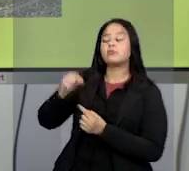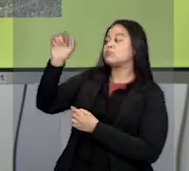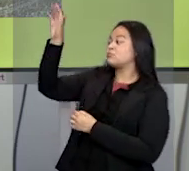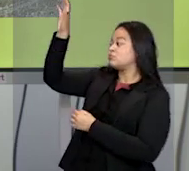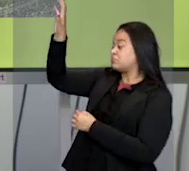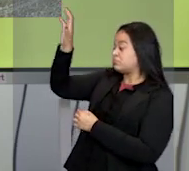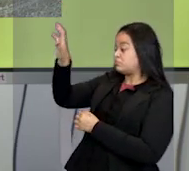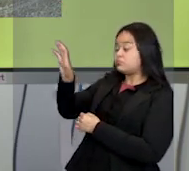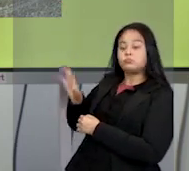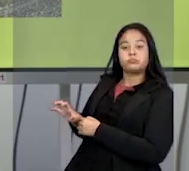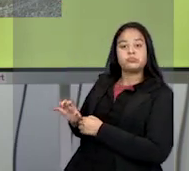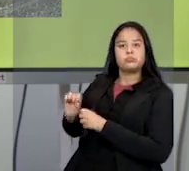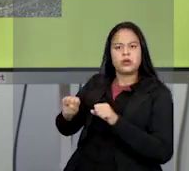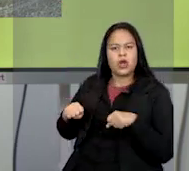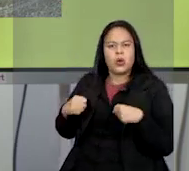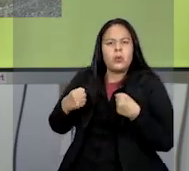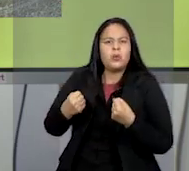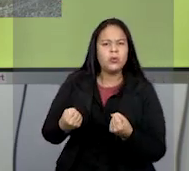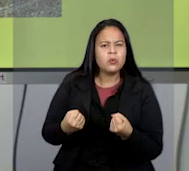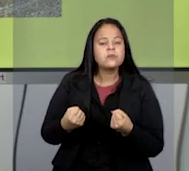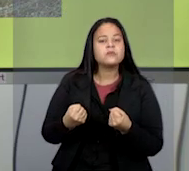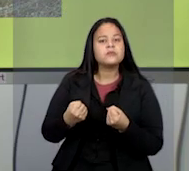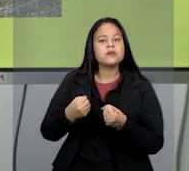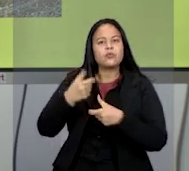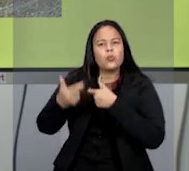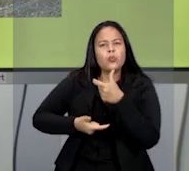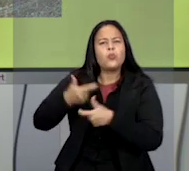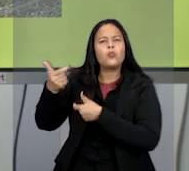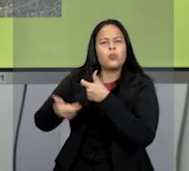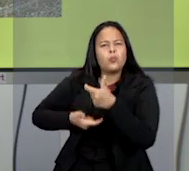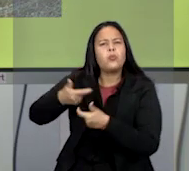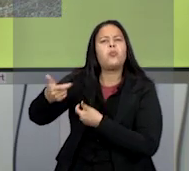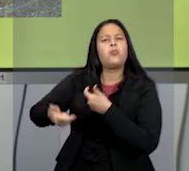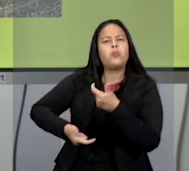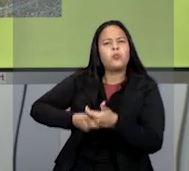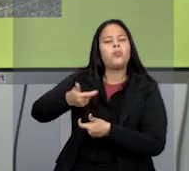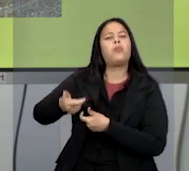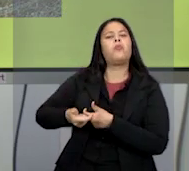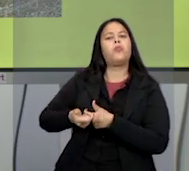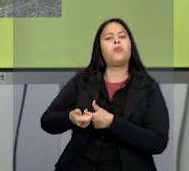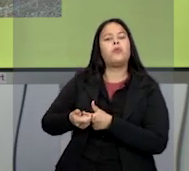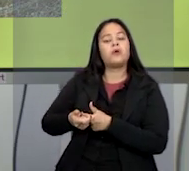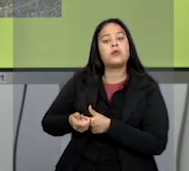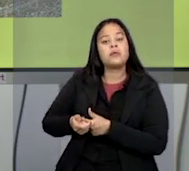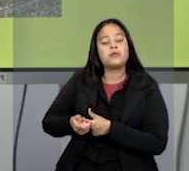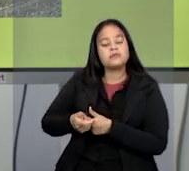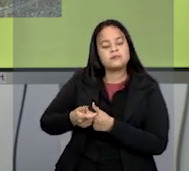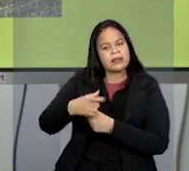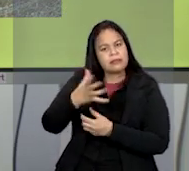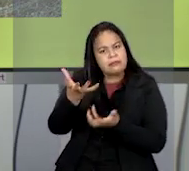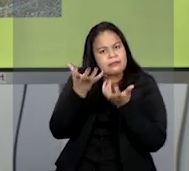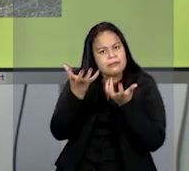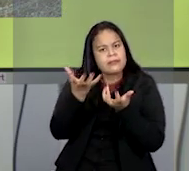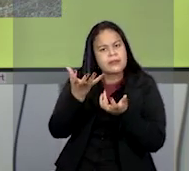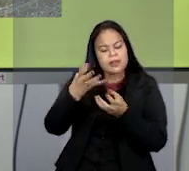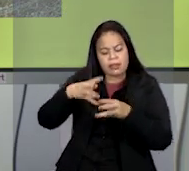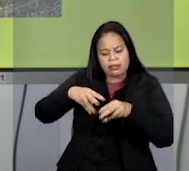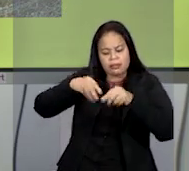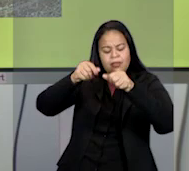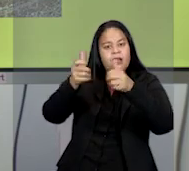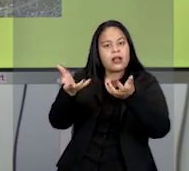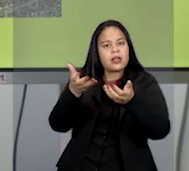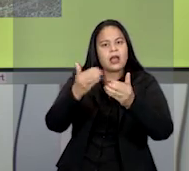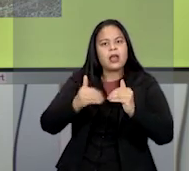tipos de pessoas que lutam para produzir, essas pessoas que lutam por terras, ou seja, elas querem essa